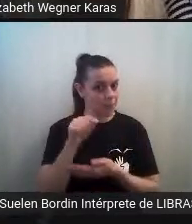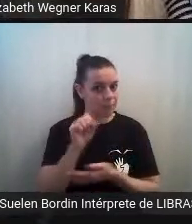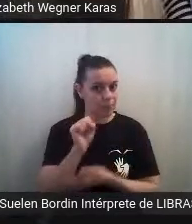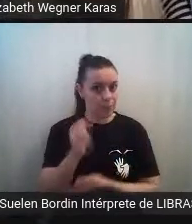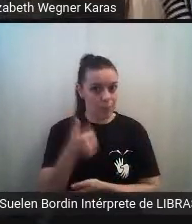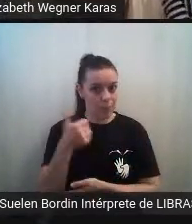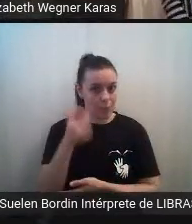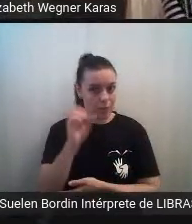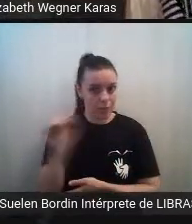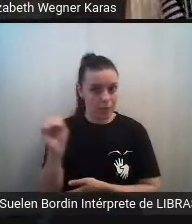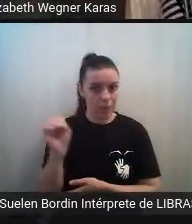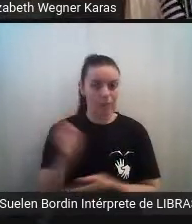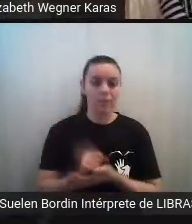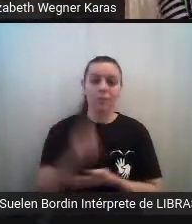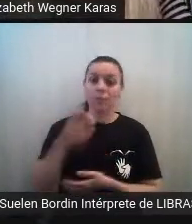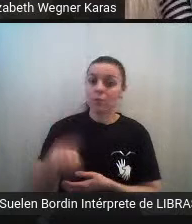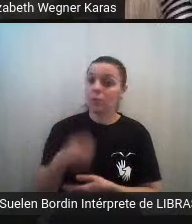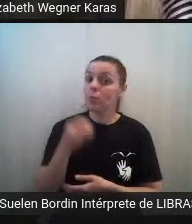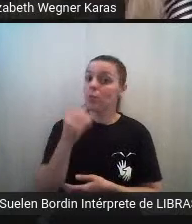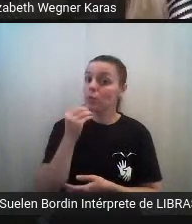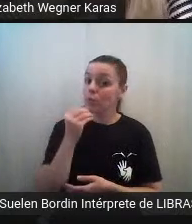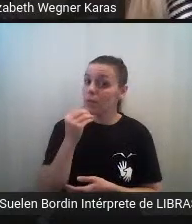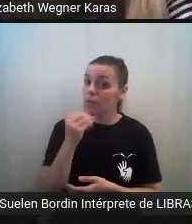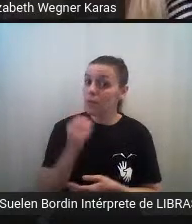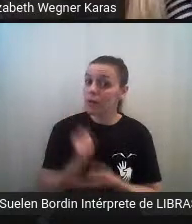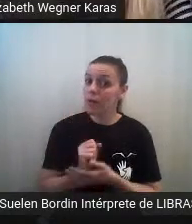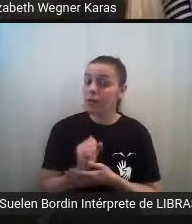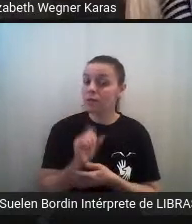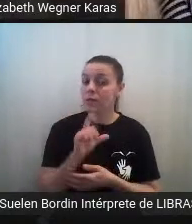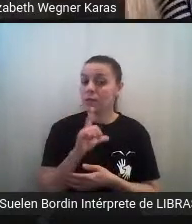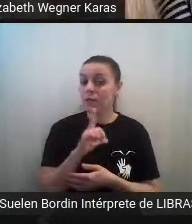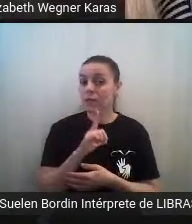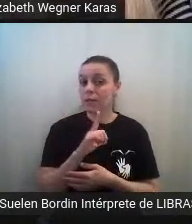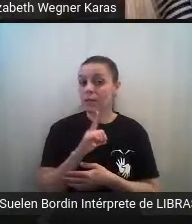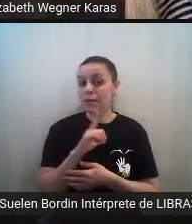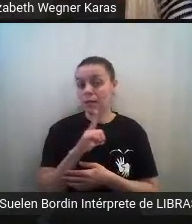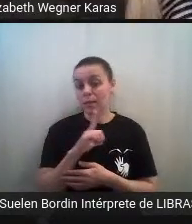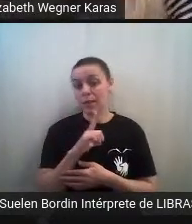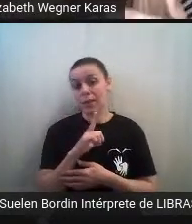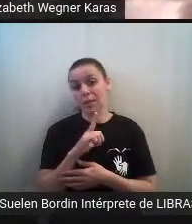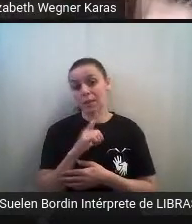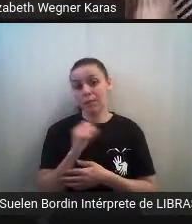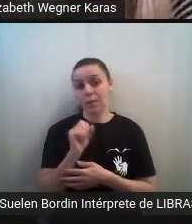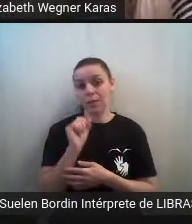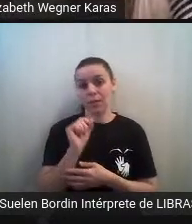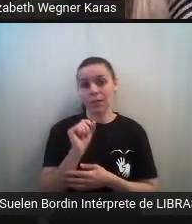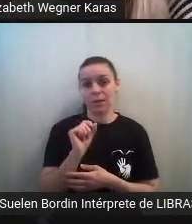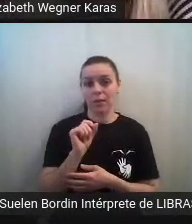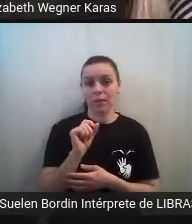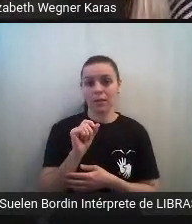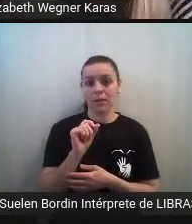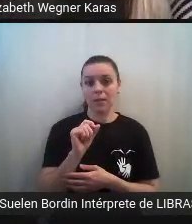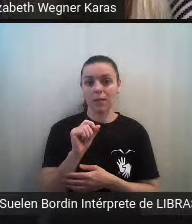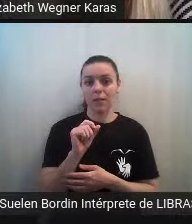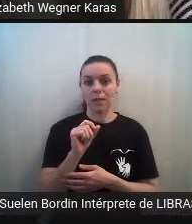São oportunidades que, para quem está... São oportunidades que tem para quem está querendo